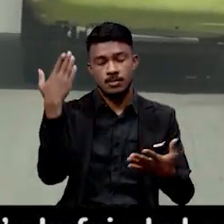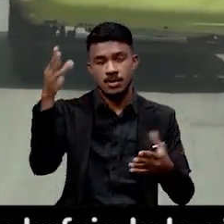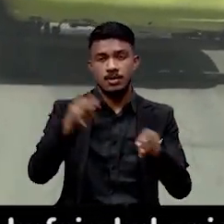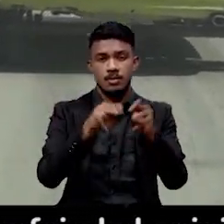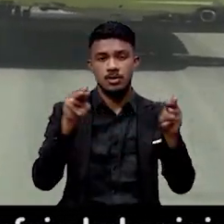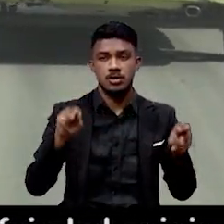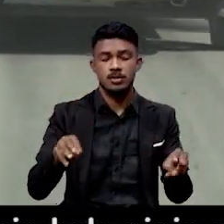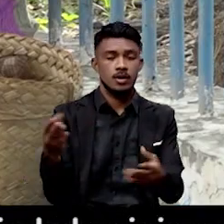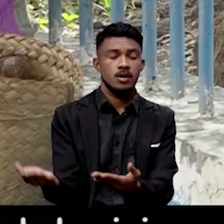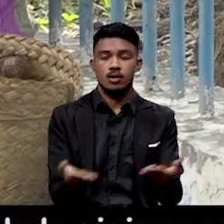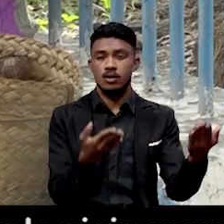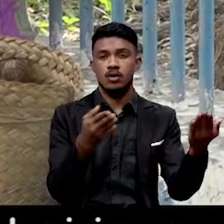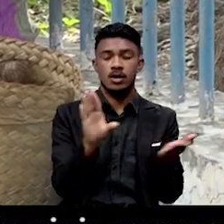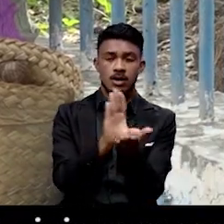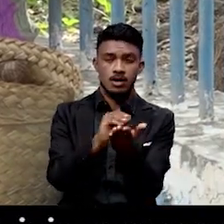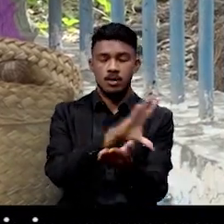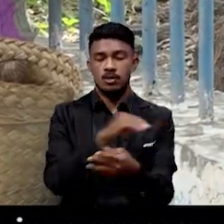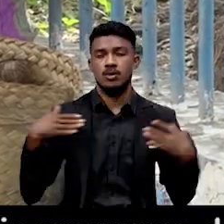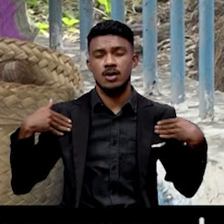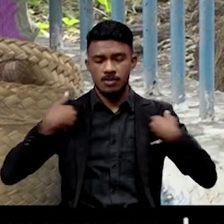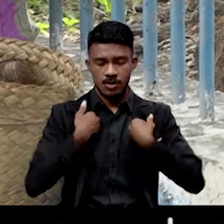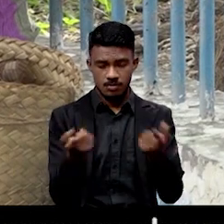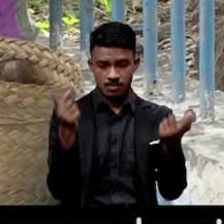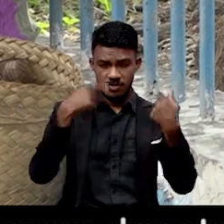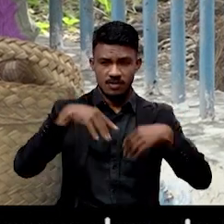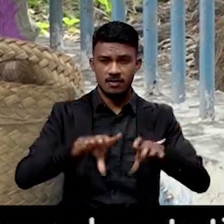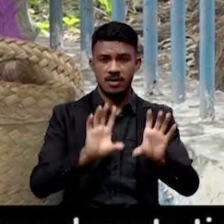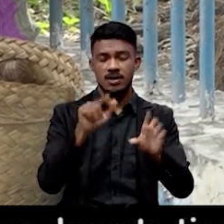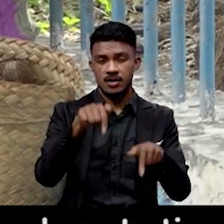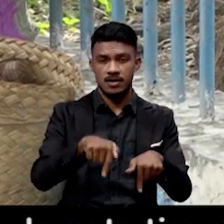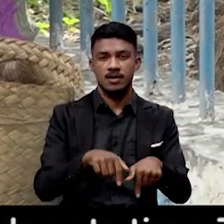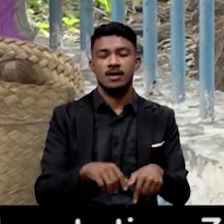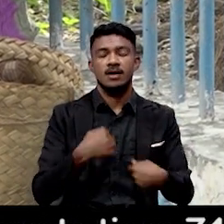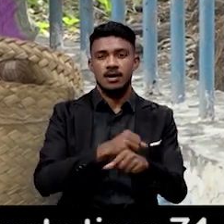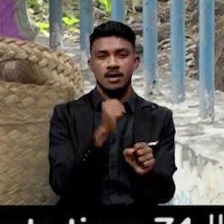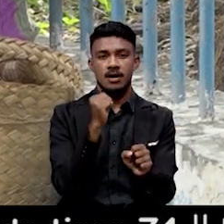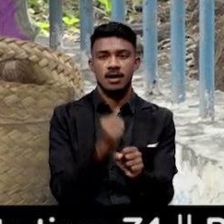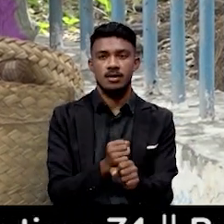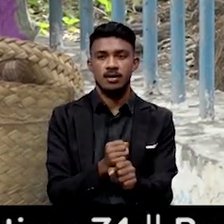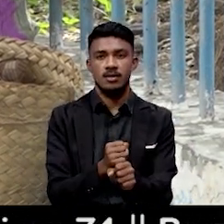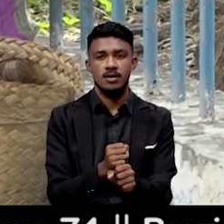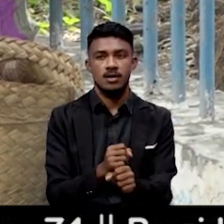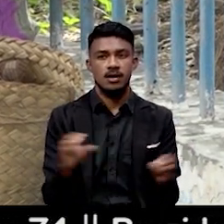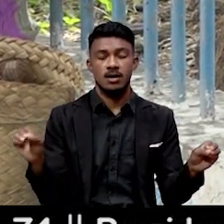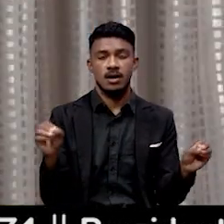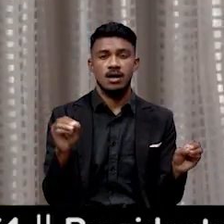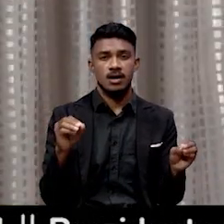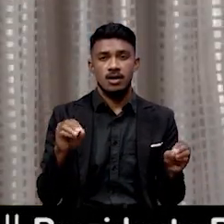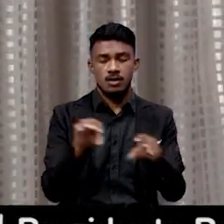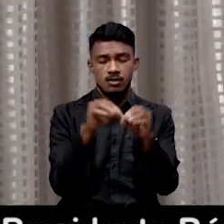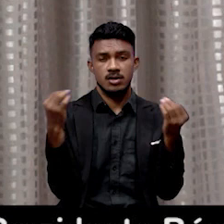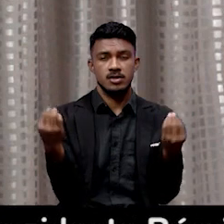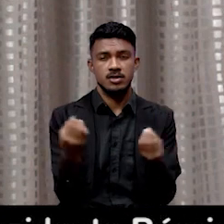mano animal sira mai fang hine. Anjere nemos halo konke desorganiza etuan,